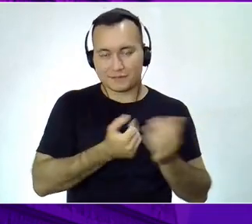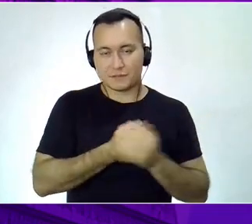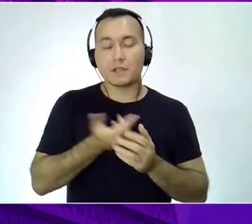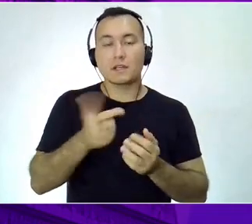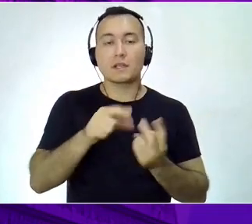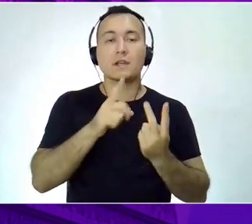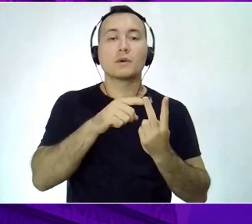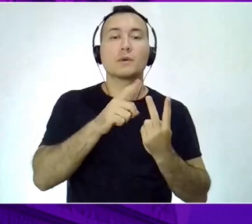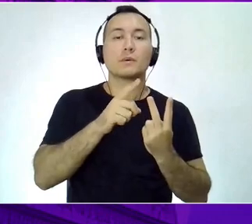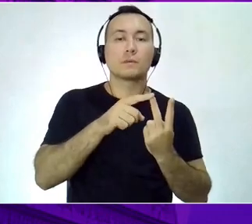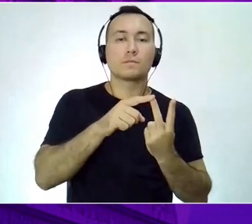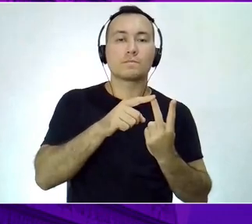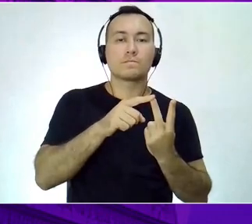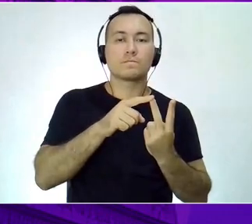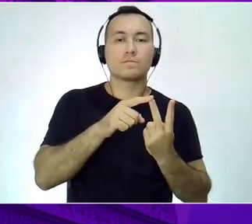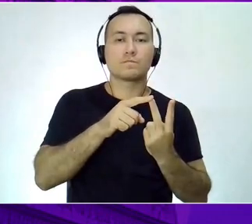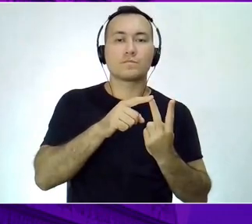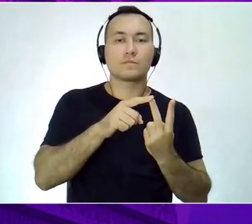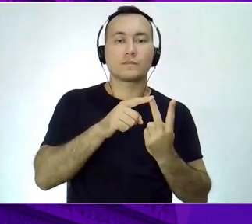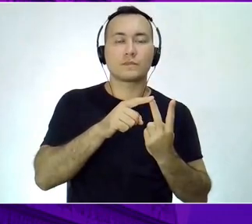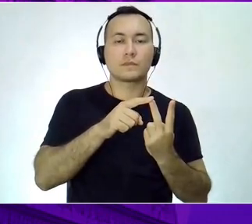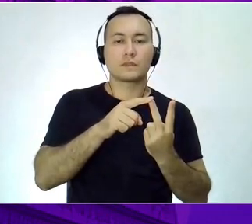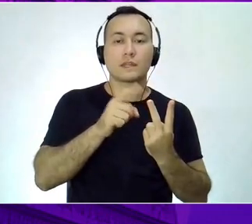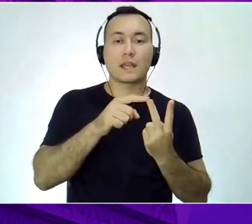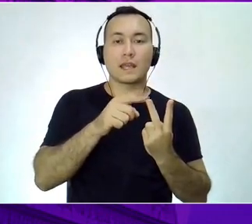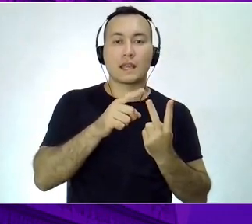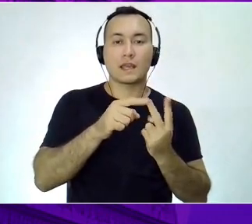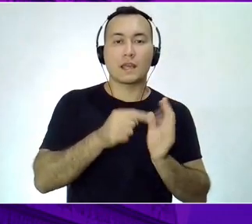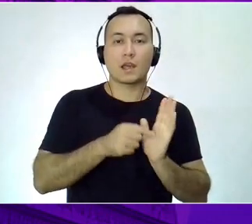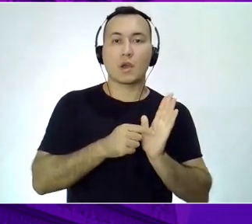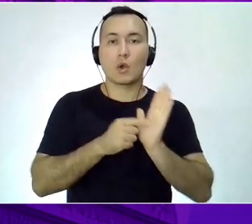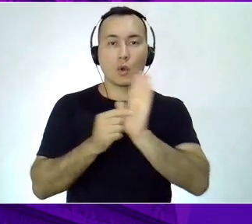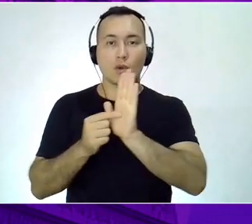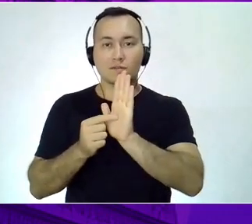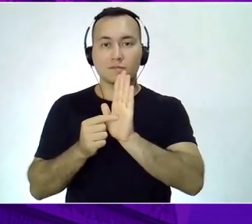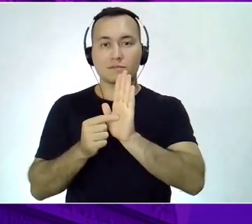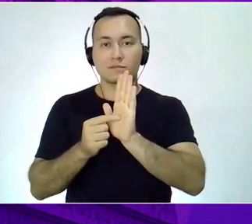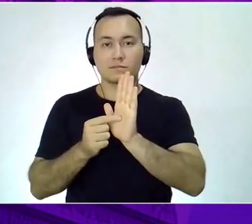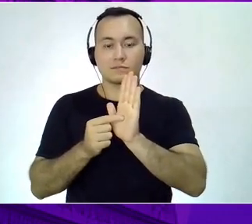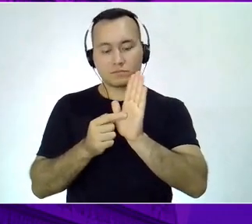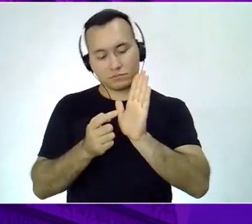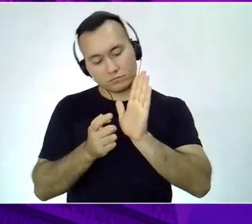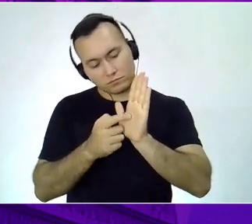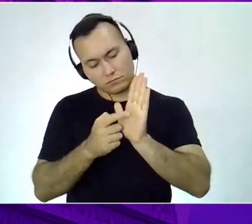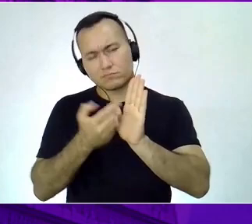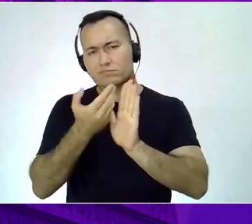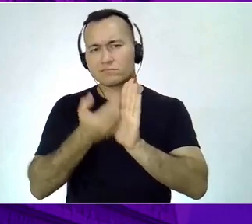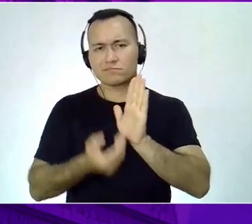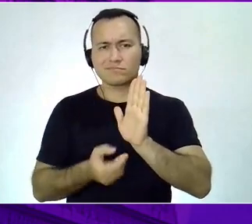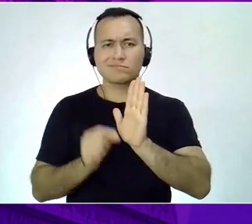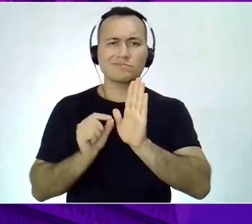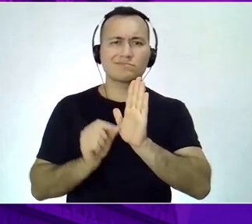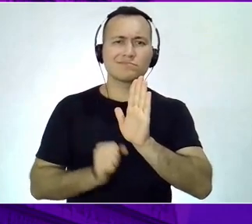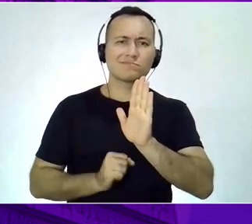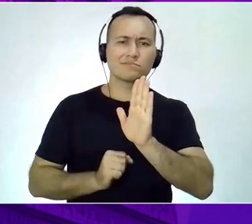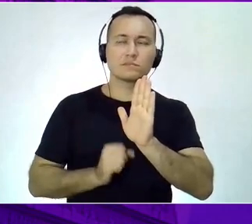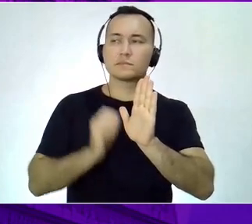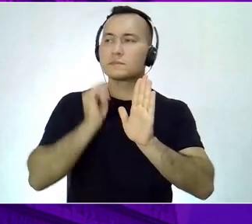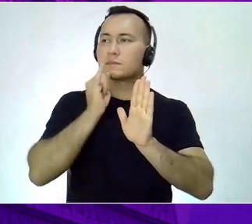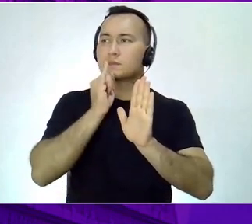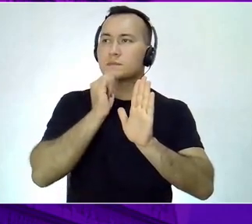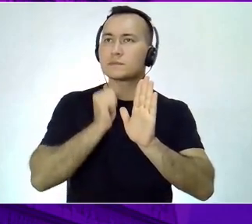tem dois, basicamente. É o tipo exploratório, que daí é quando a gente está falando de dashboard, quando a gente está falando